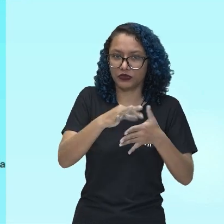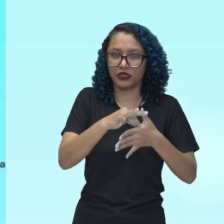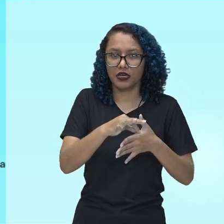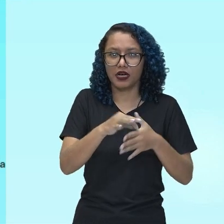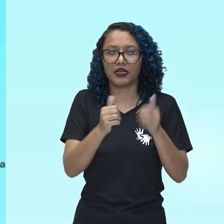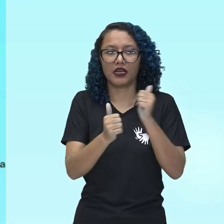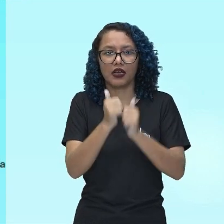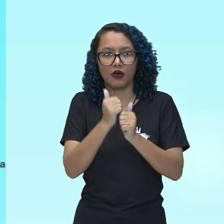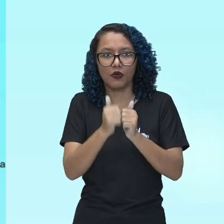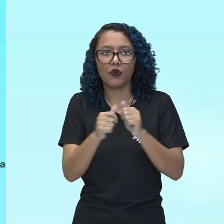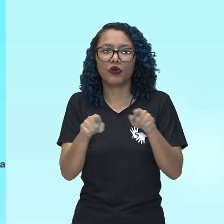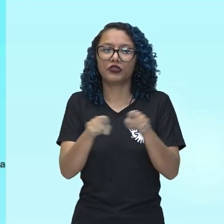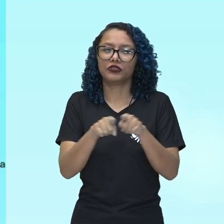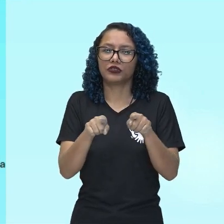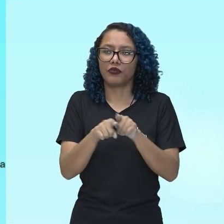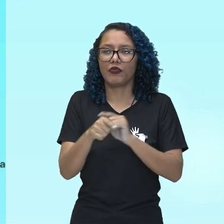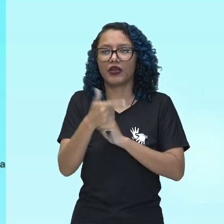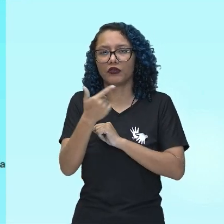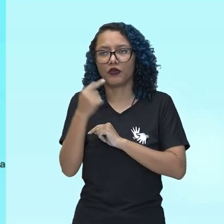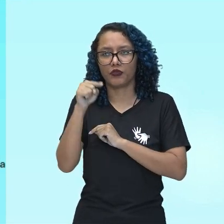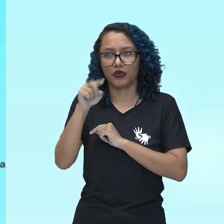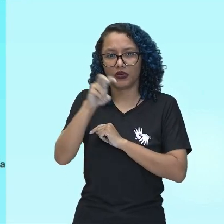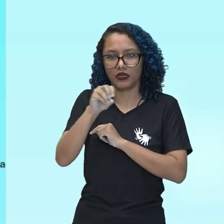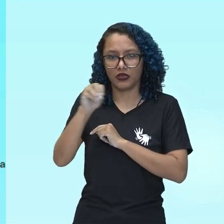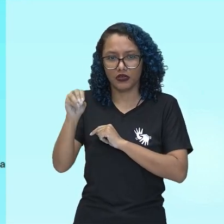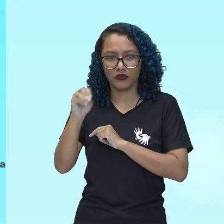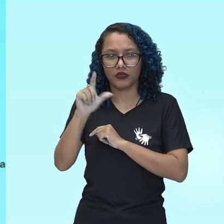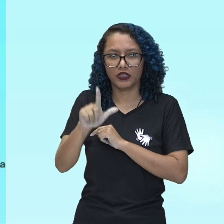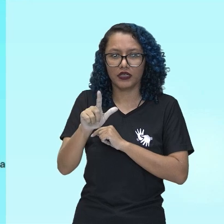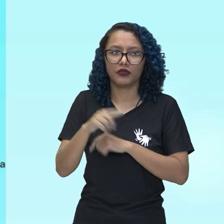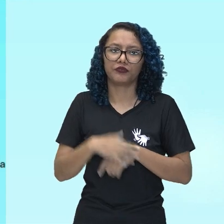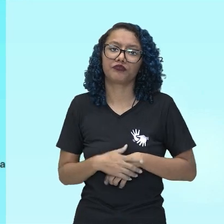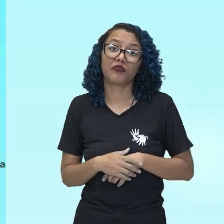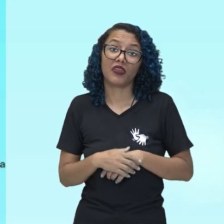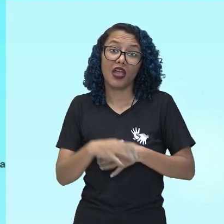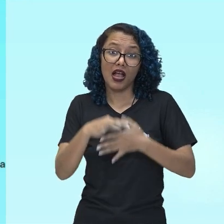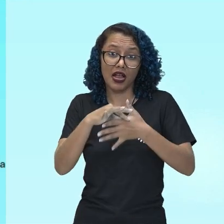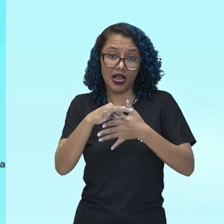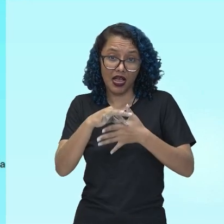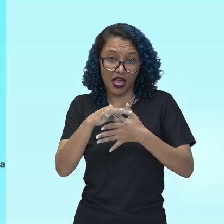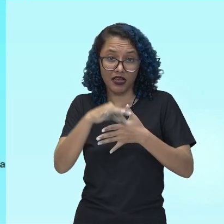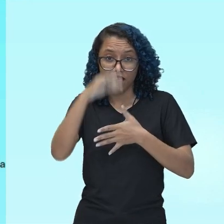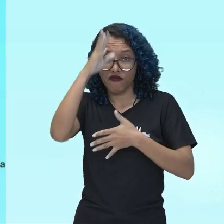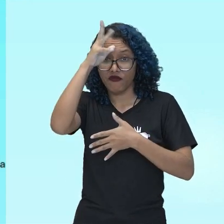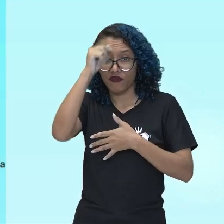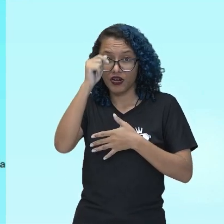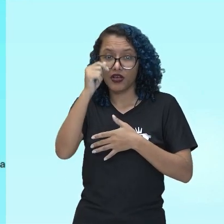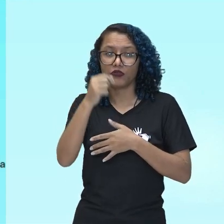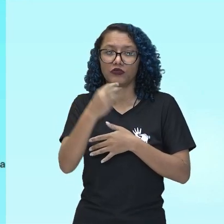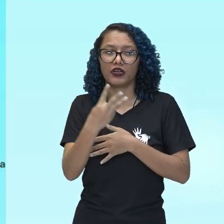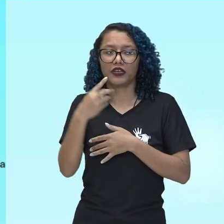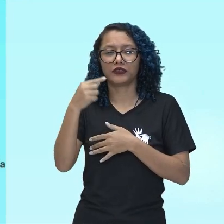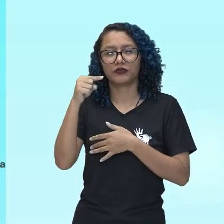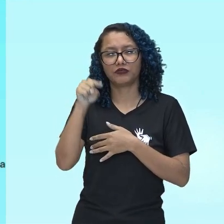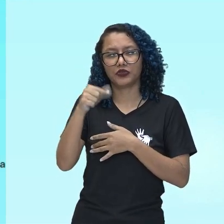também, 2.500 litros, carne de frango, 3.700 e assim vai. O